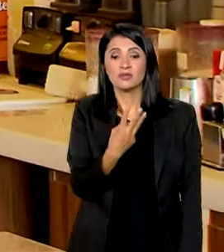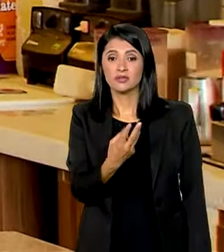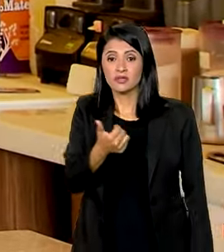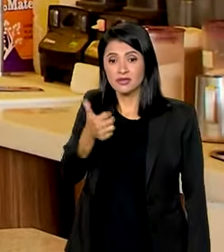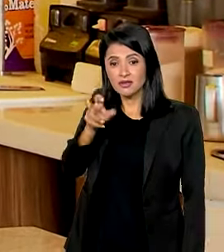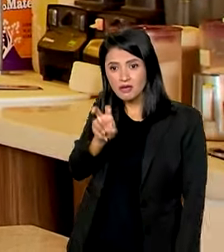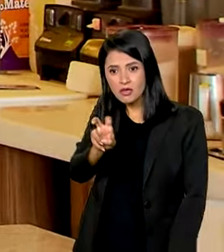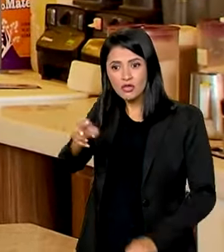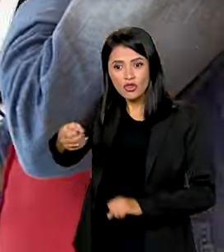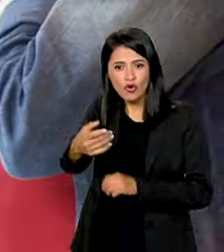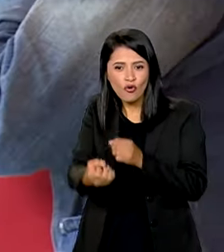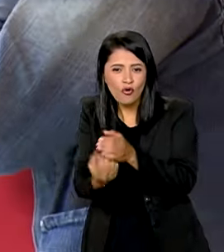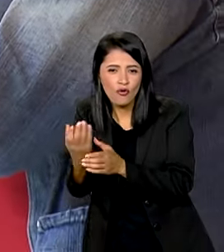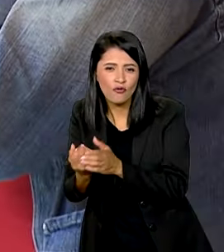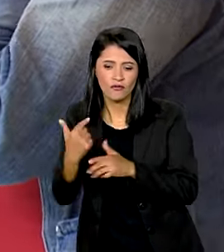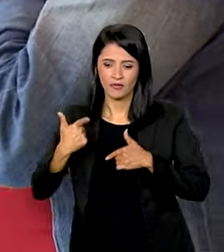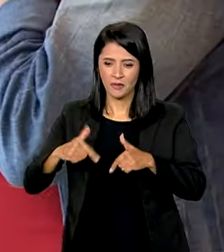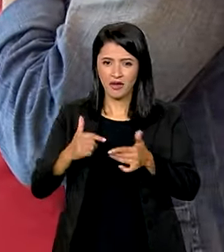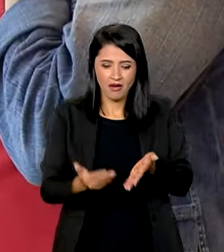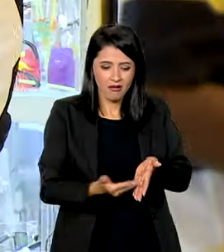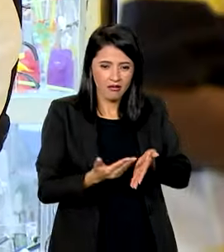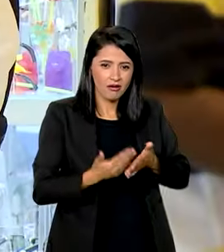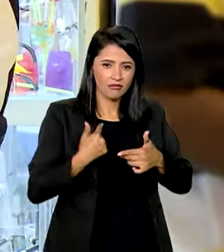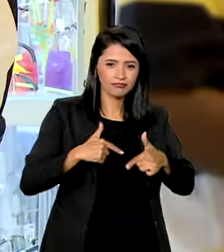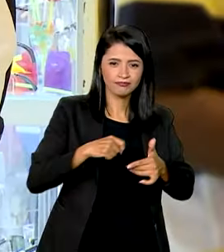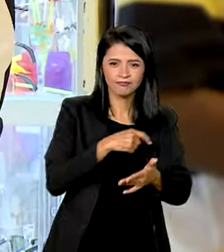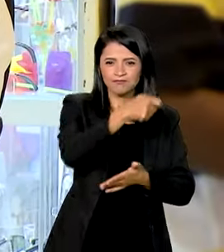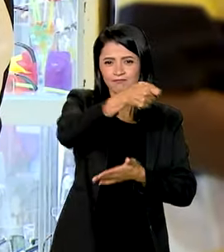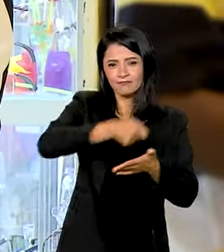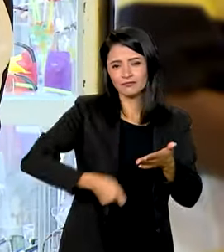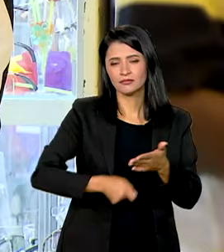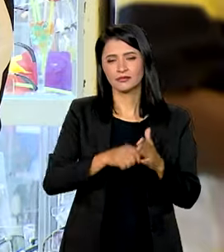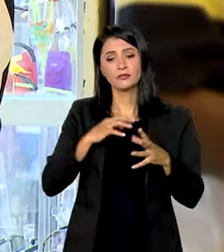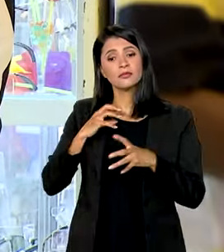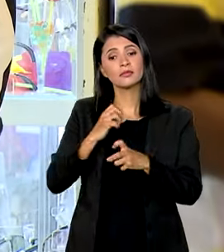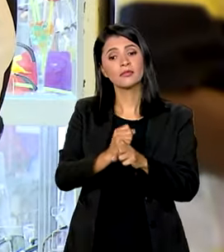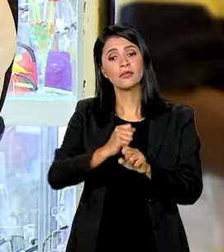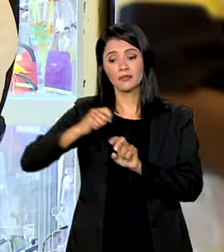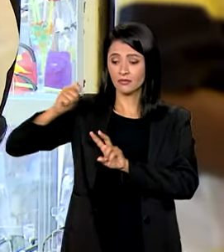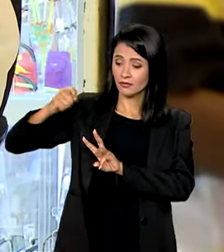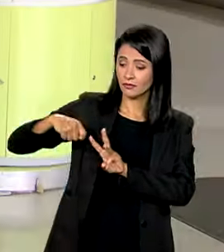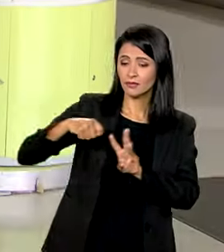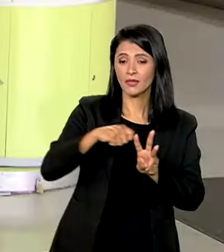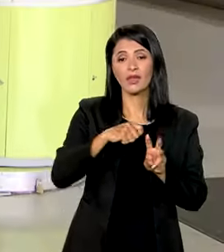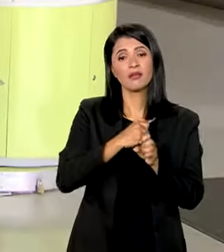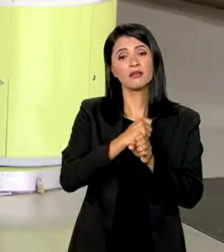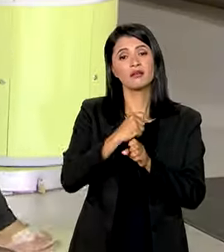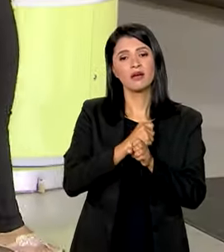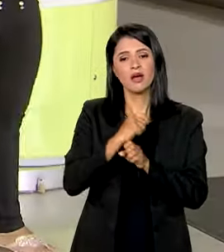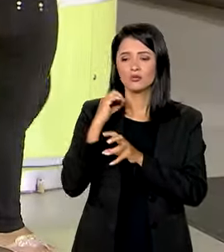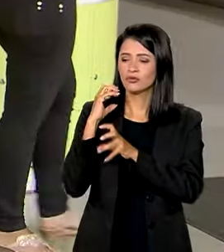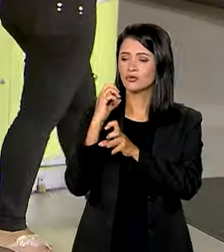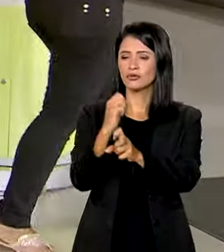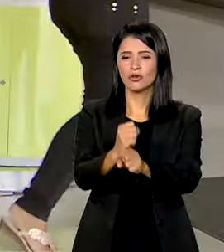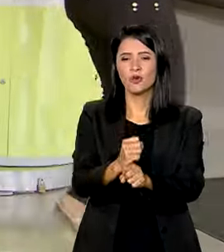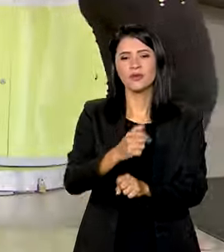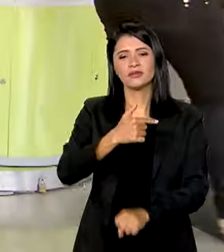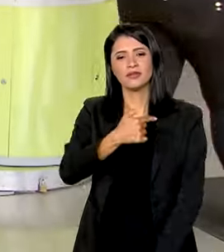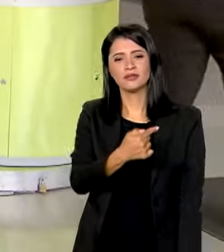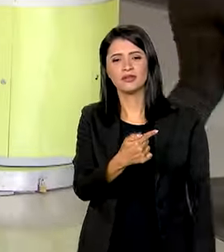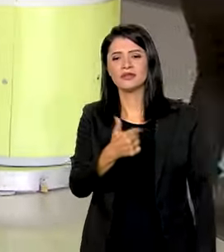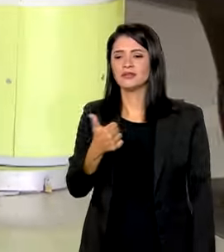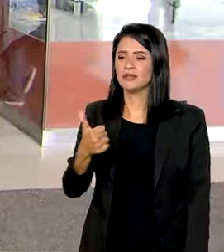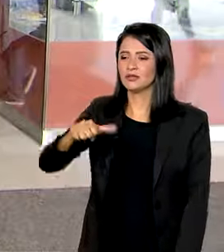244.315 postos de trabalho com carteira assinada, acumulando no primeiro trimestre deste ano um total de